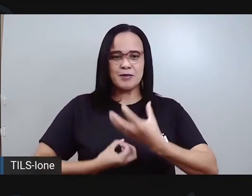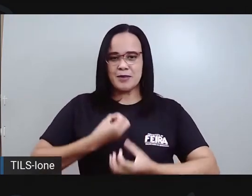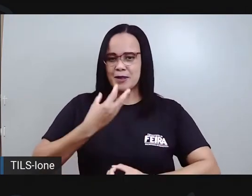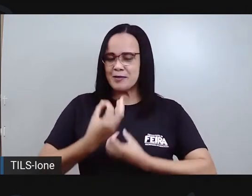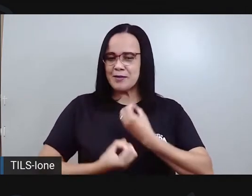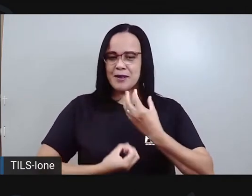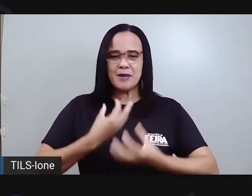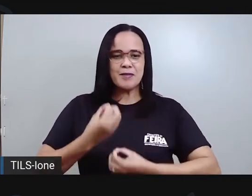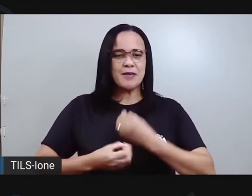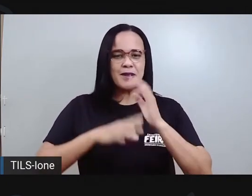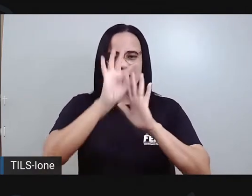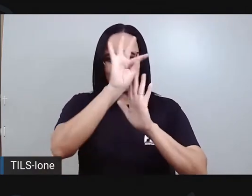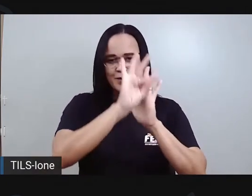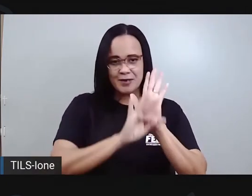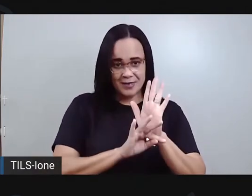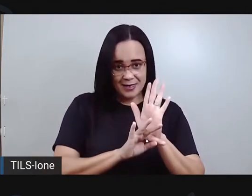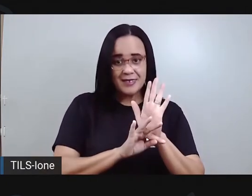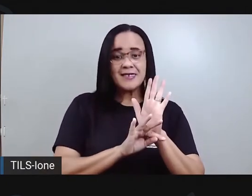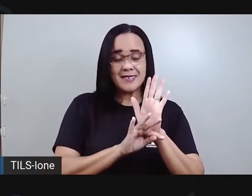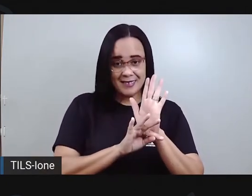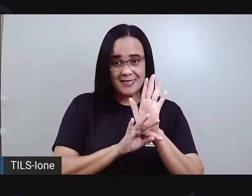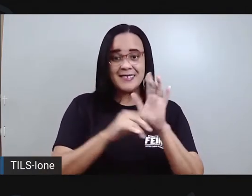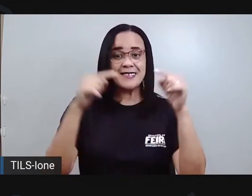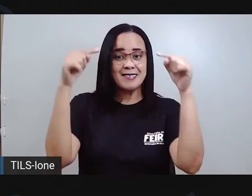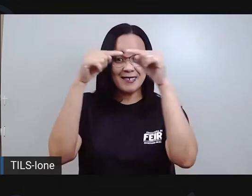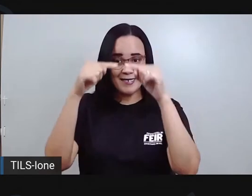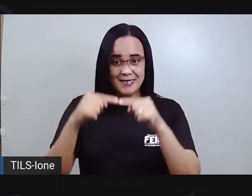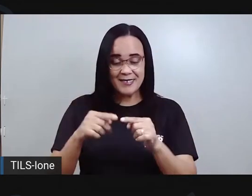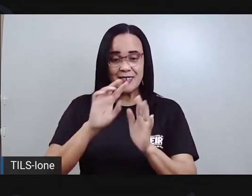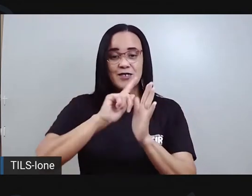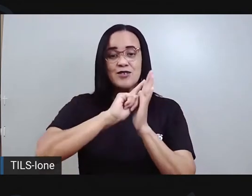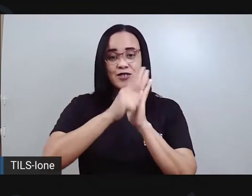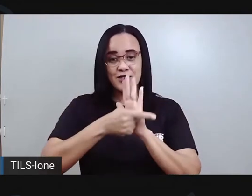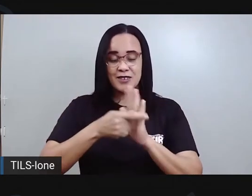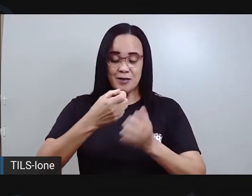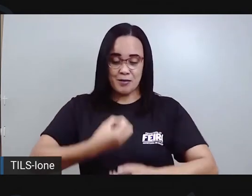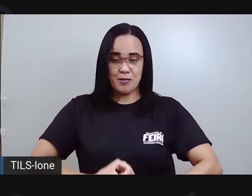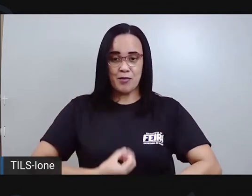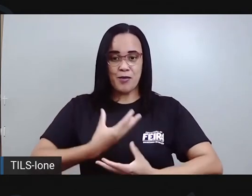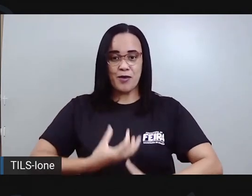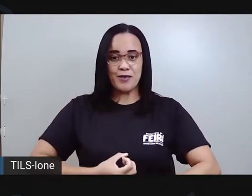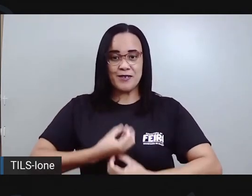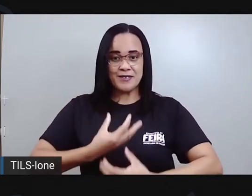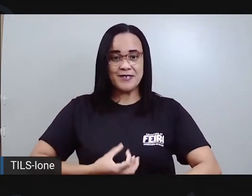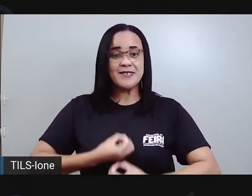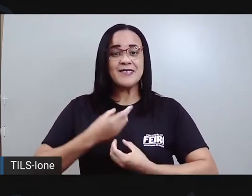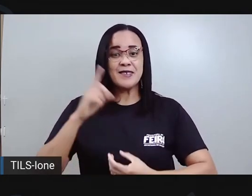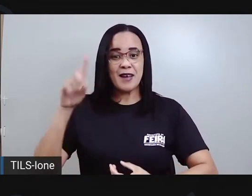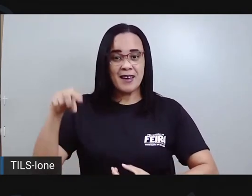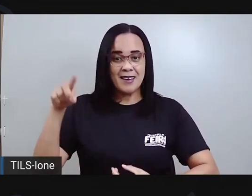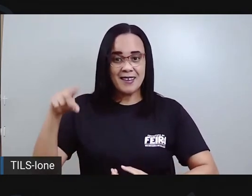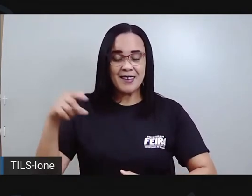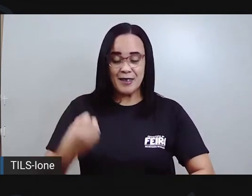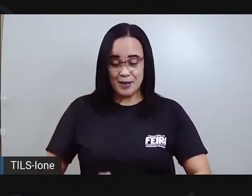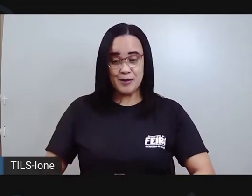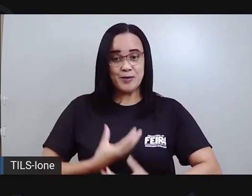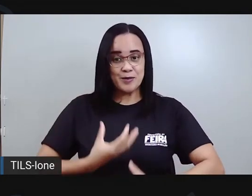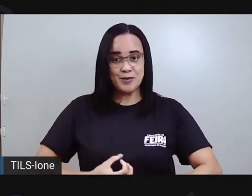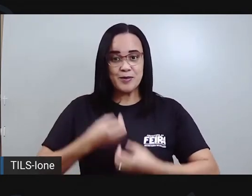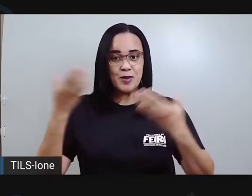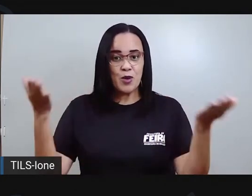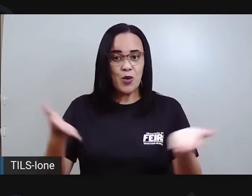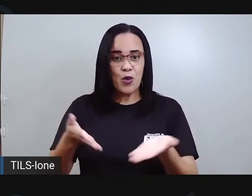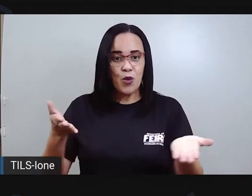texto chamado poesia. Isso mesmo, meninada. E a poesia de hoje é